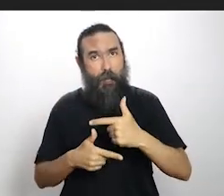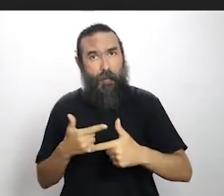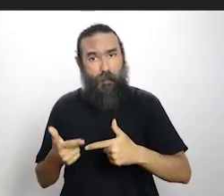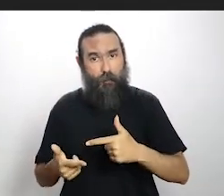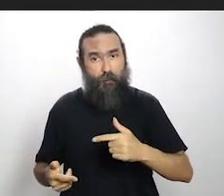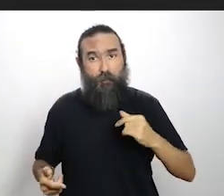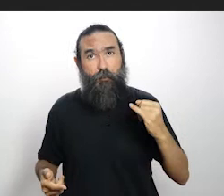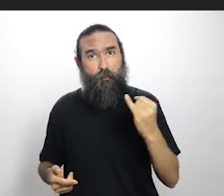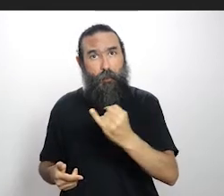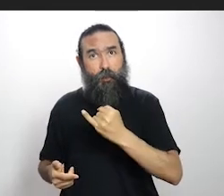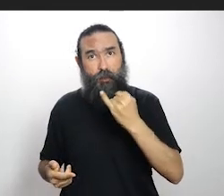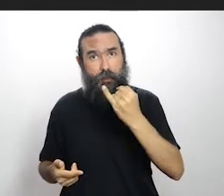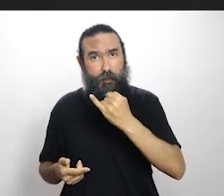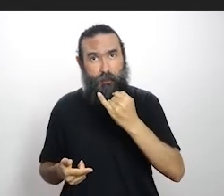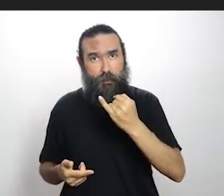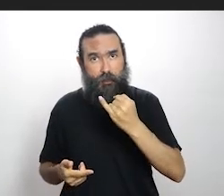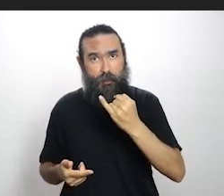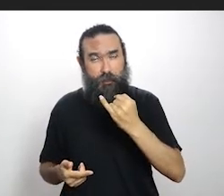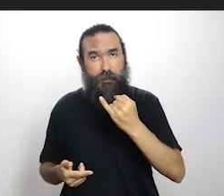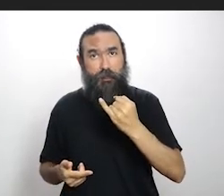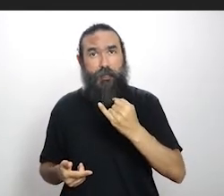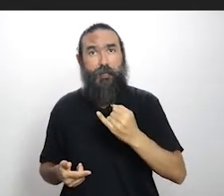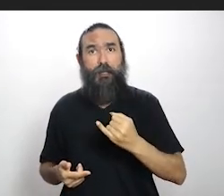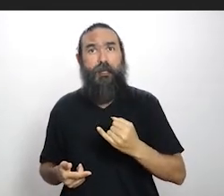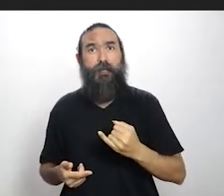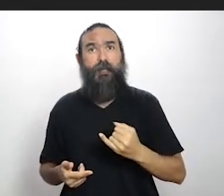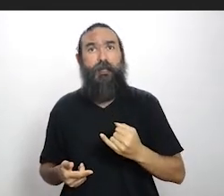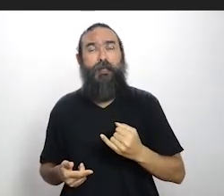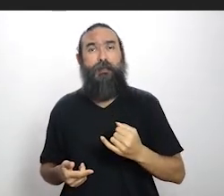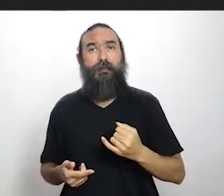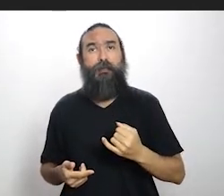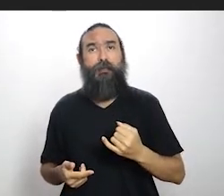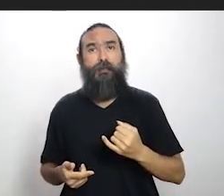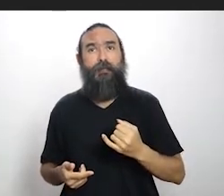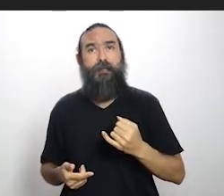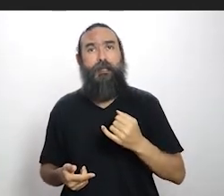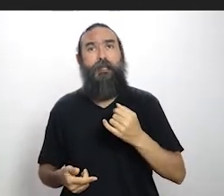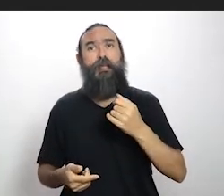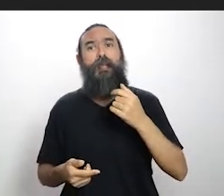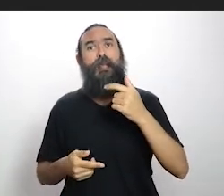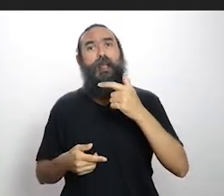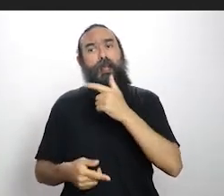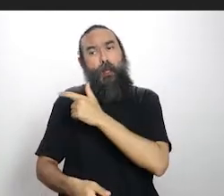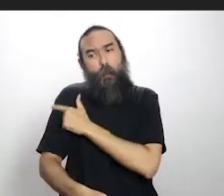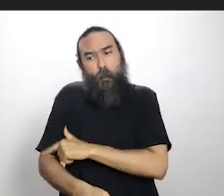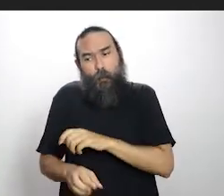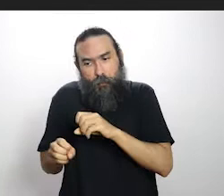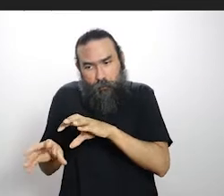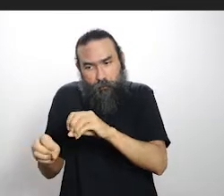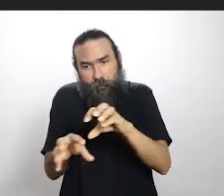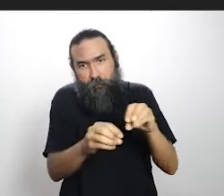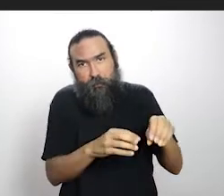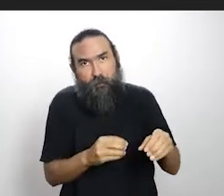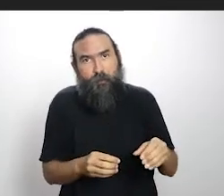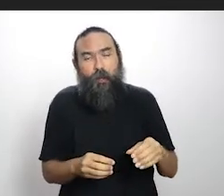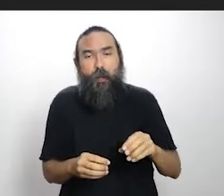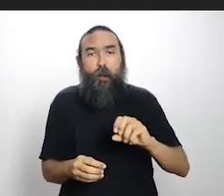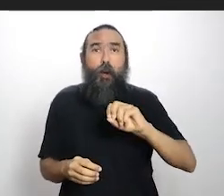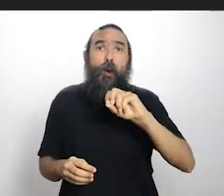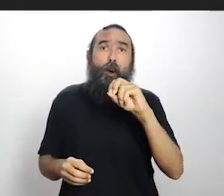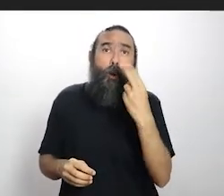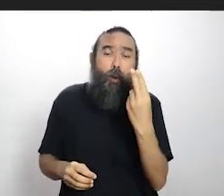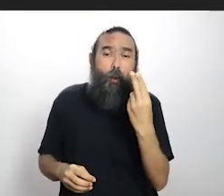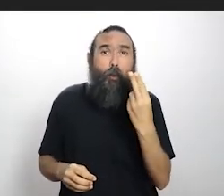atuação muito expressiva e significativa no âmbito, seja no âmbito da educação ou na